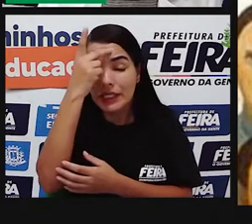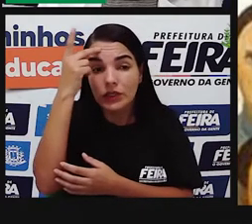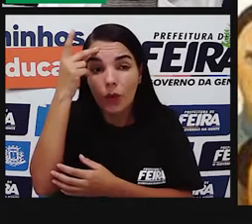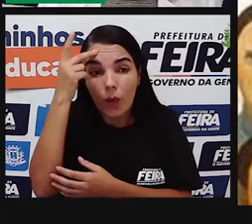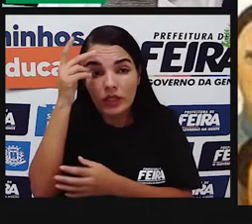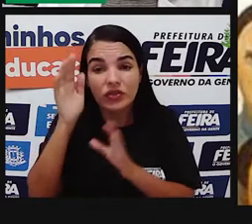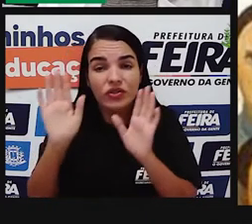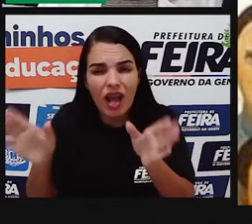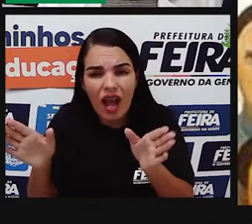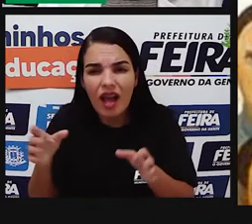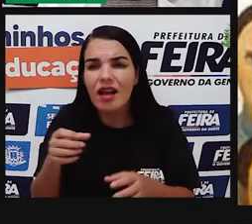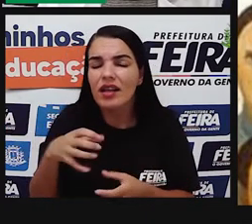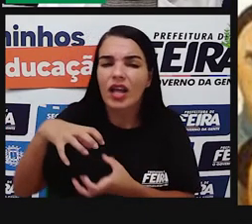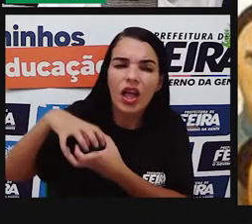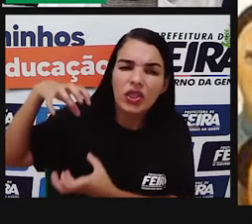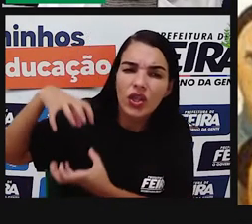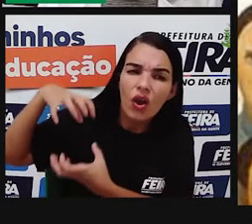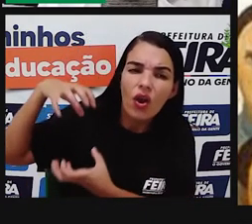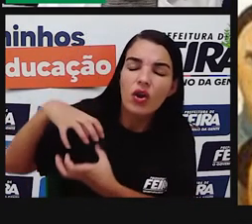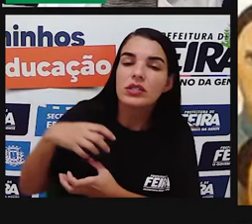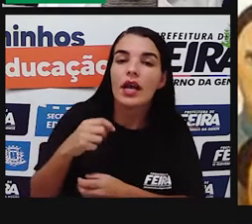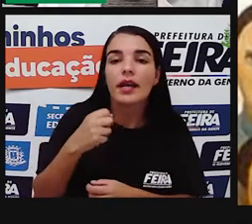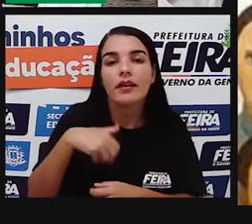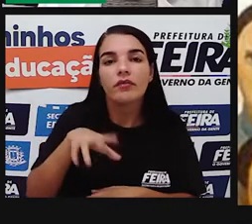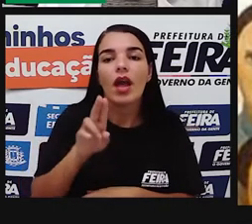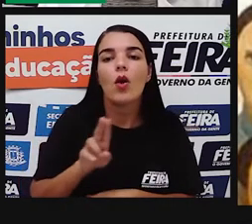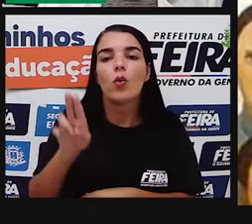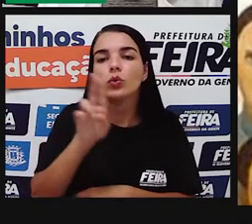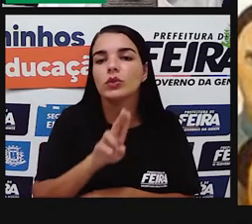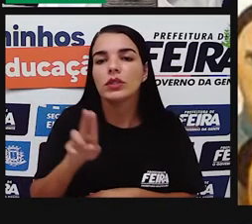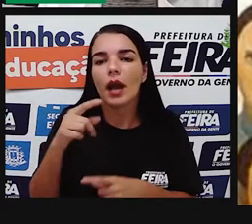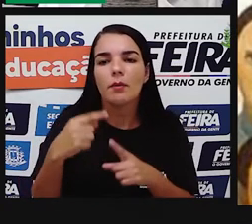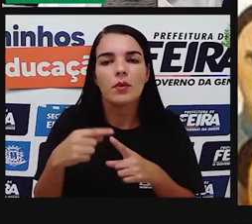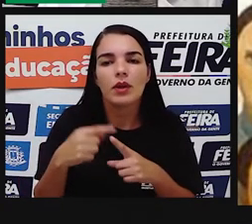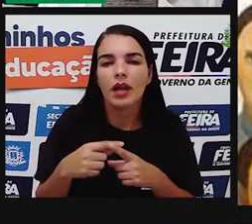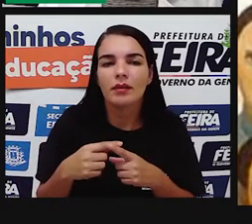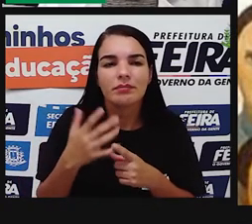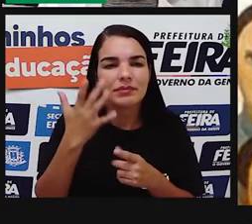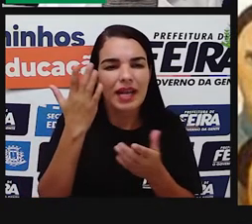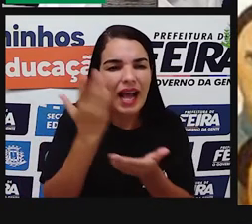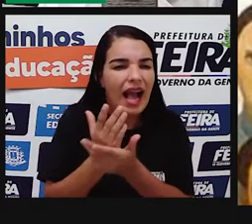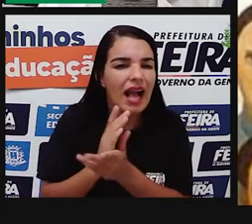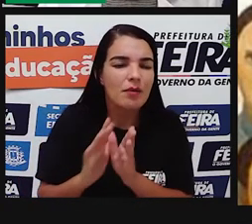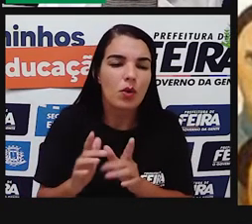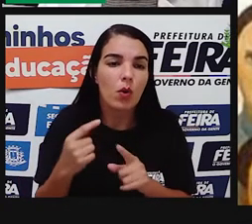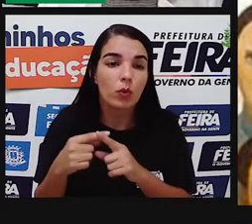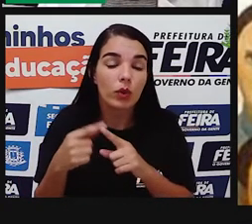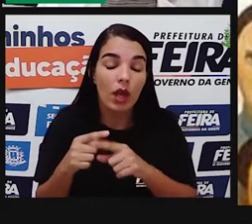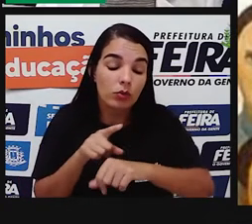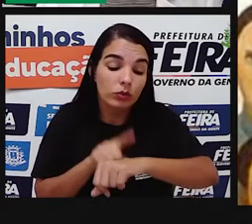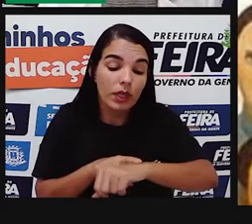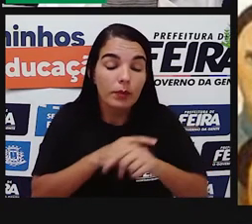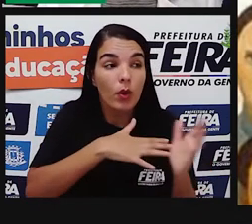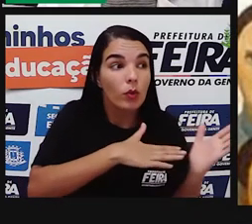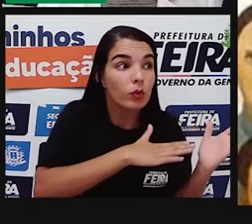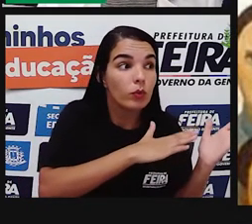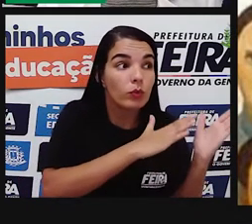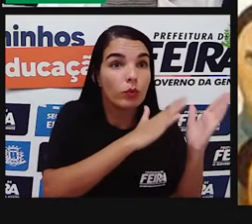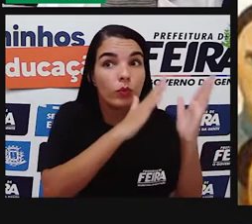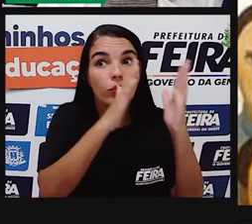ainda usam? São palavras ou expressões que caíram em desuso no decorrer do tempo. Observem um